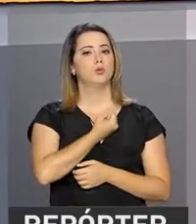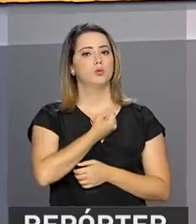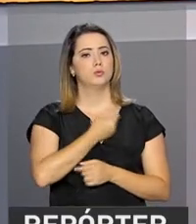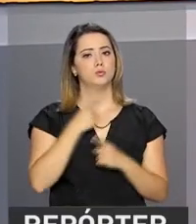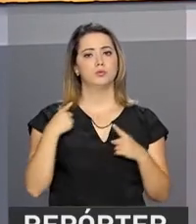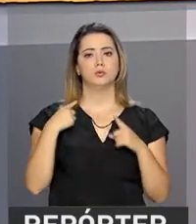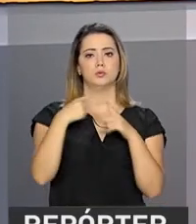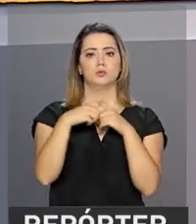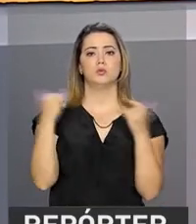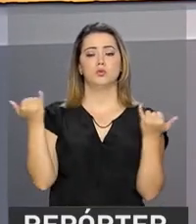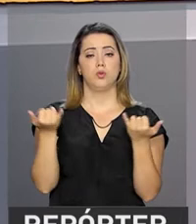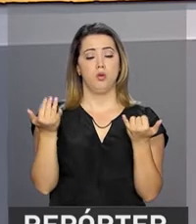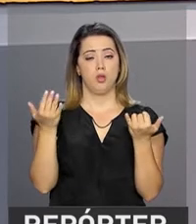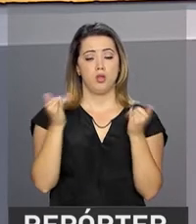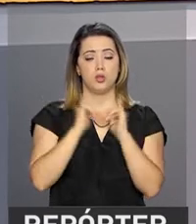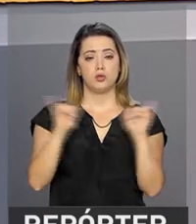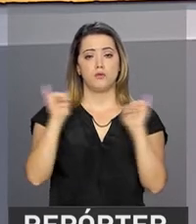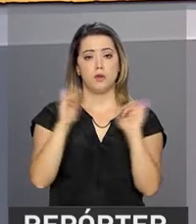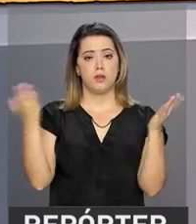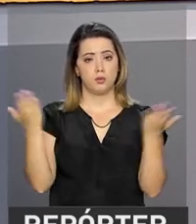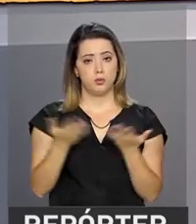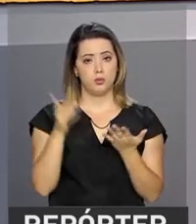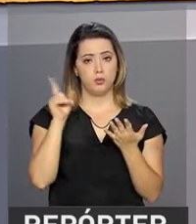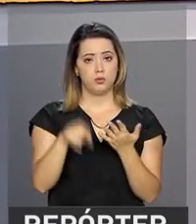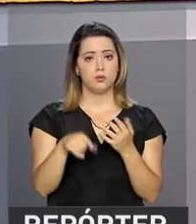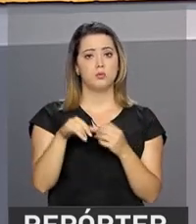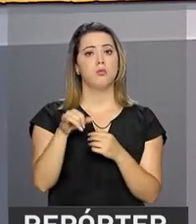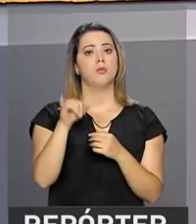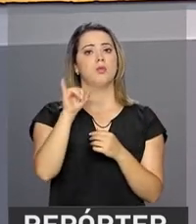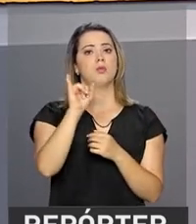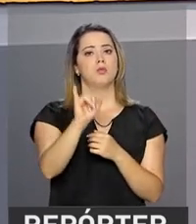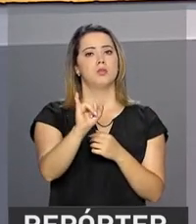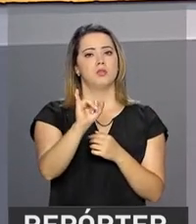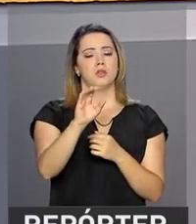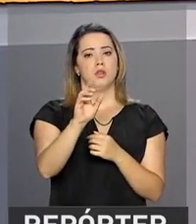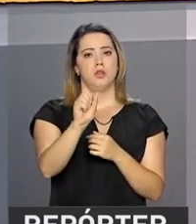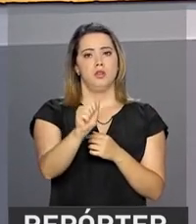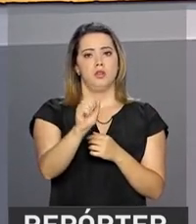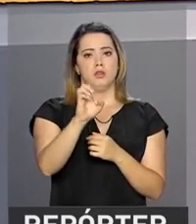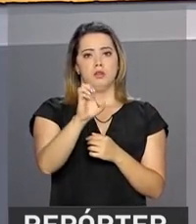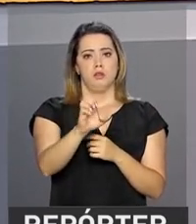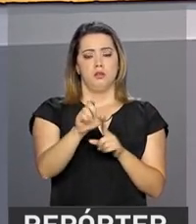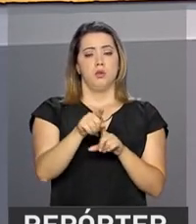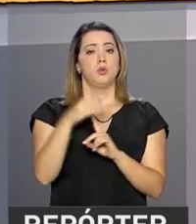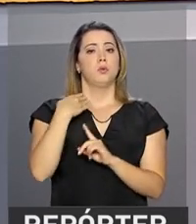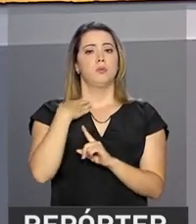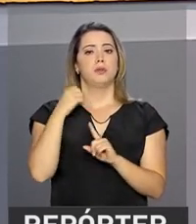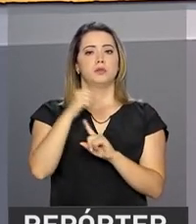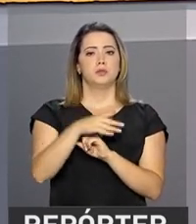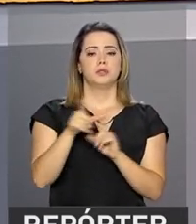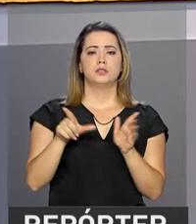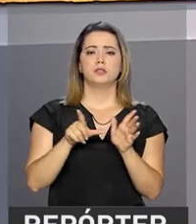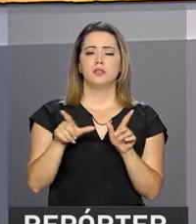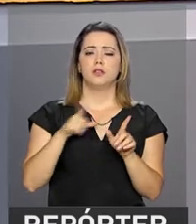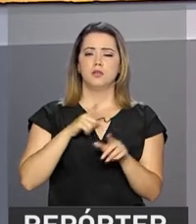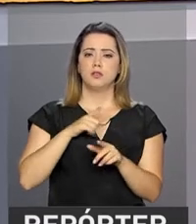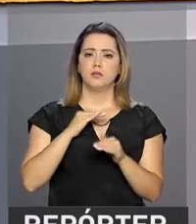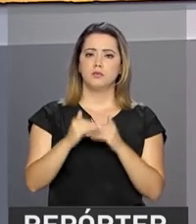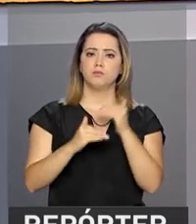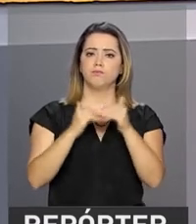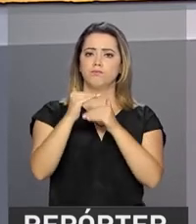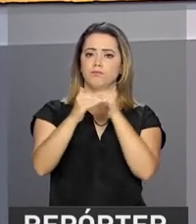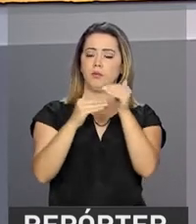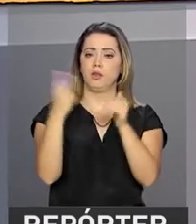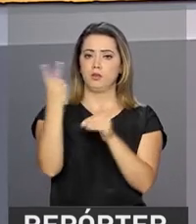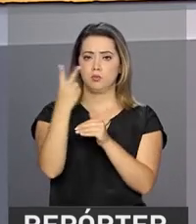divulgado hoje mostra que o índice de atividade econômica do banco central registrou crescimento pela segunda vez seguida em